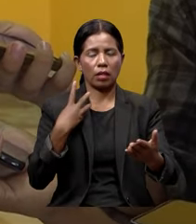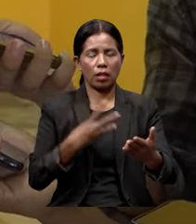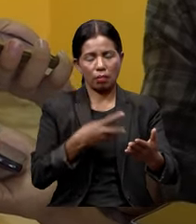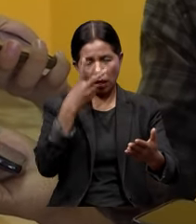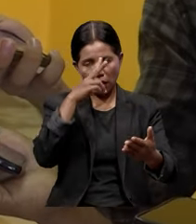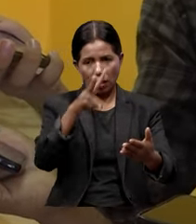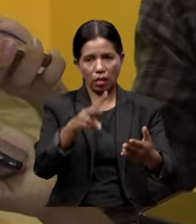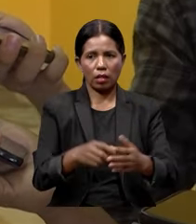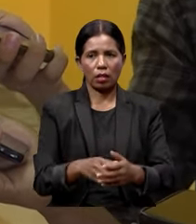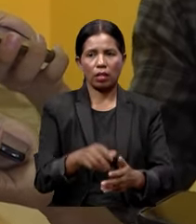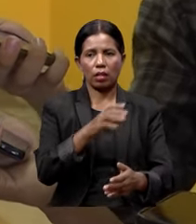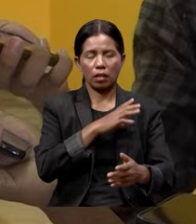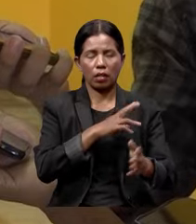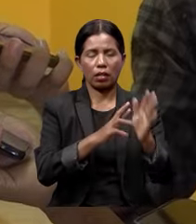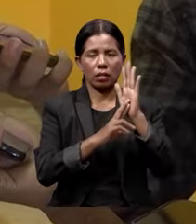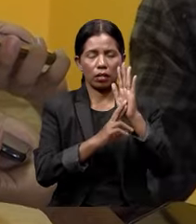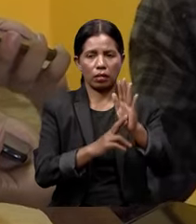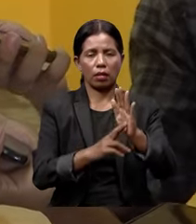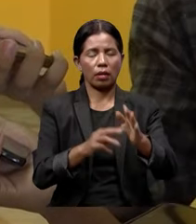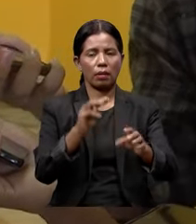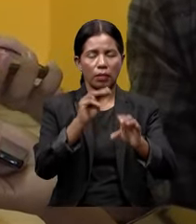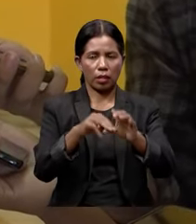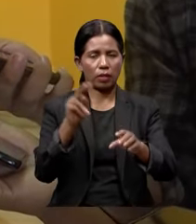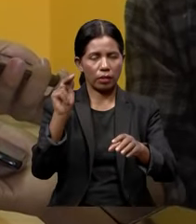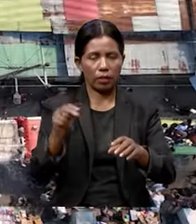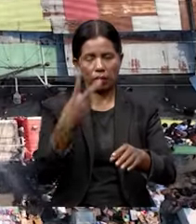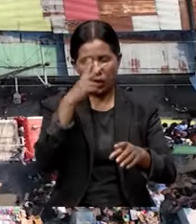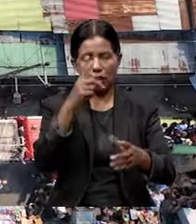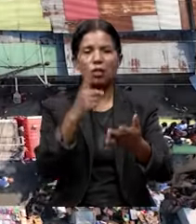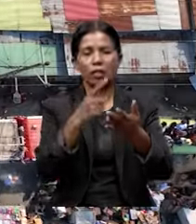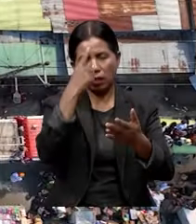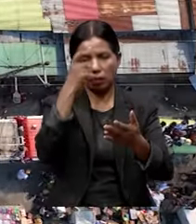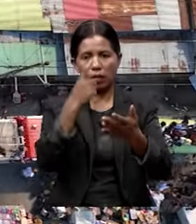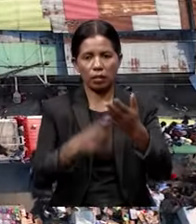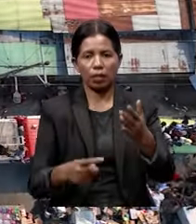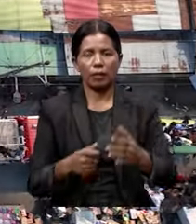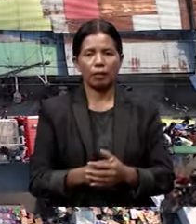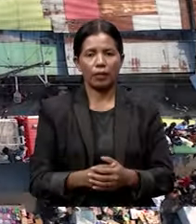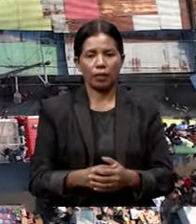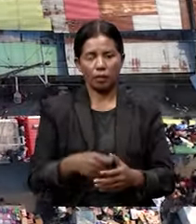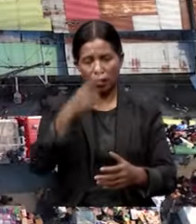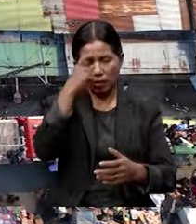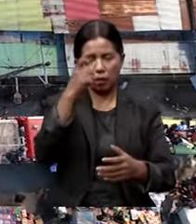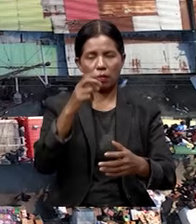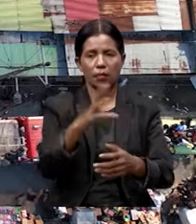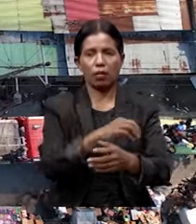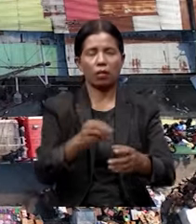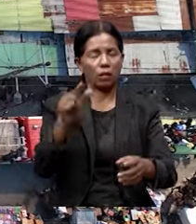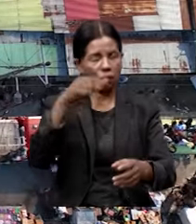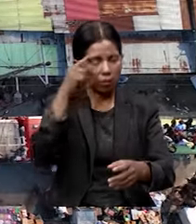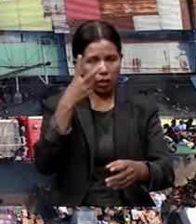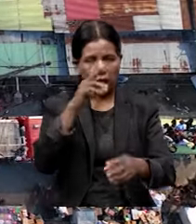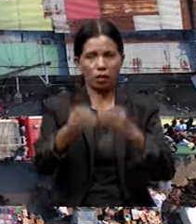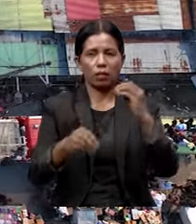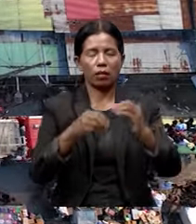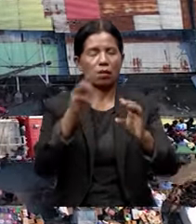Harian, há uso, tem relatório, uso de storm, está o mercado, né? Atore, está uma serma, conta cronologia, está uma serma, né? O governo se foi de medidas. Com